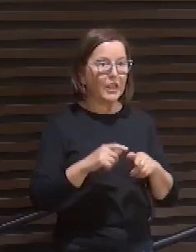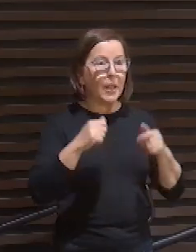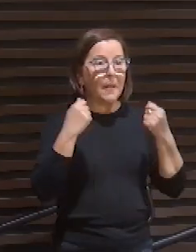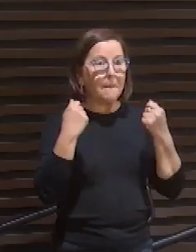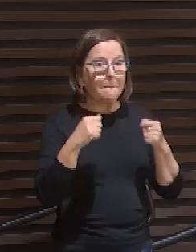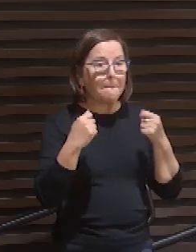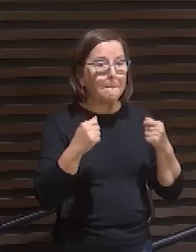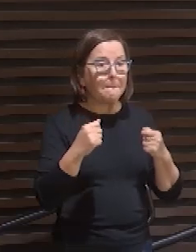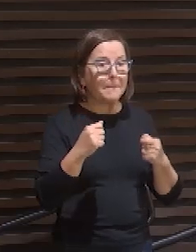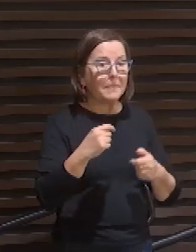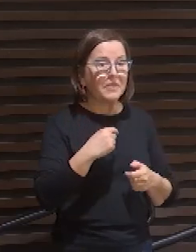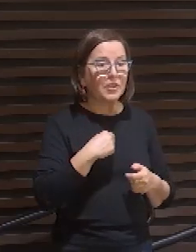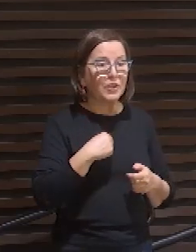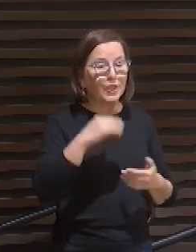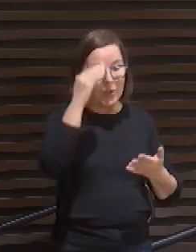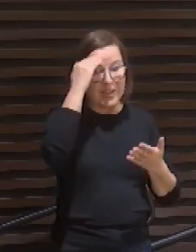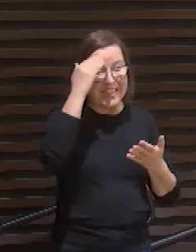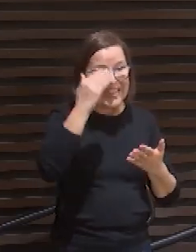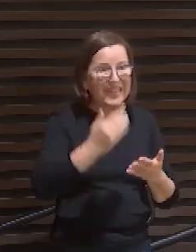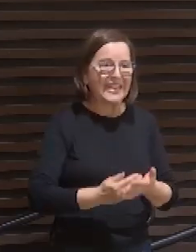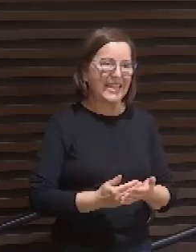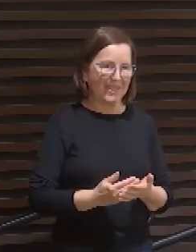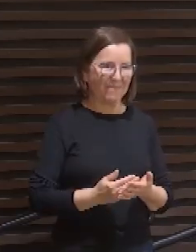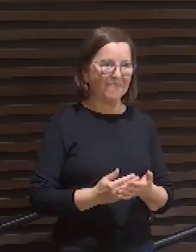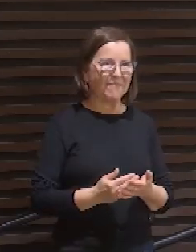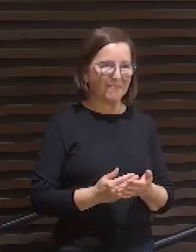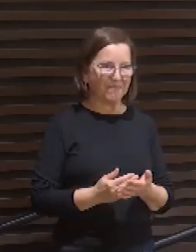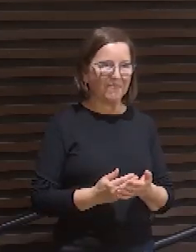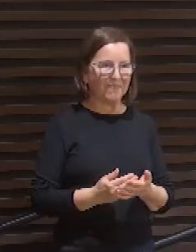receba, que eu creia,